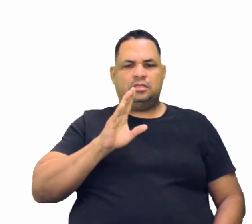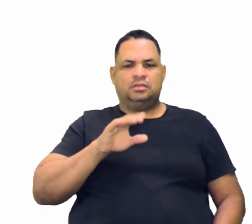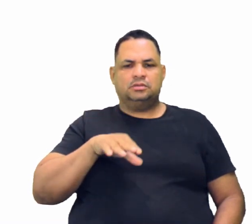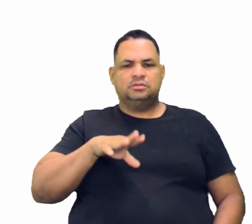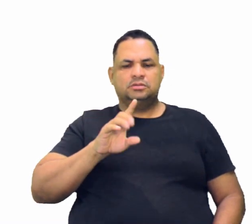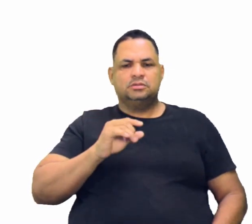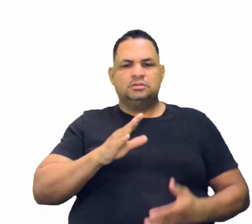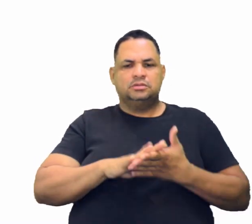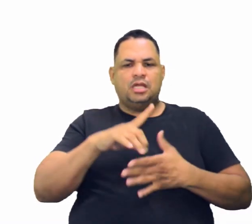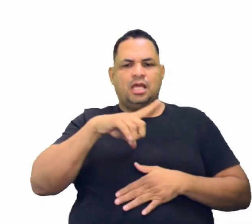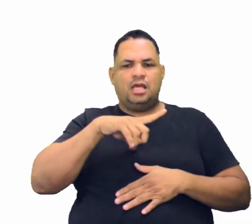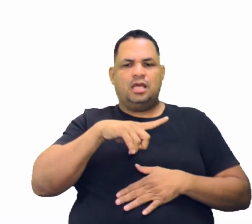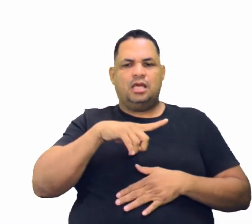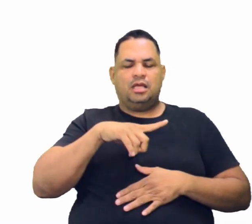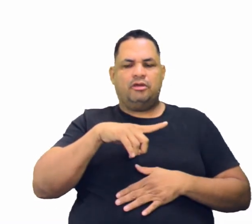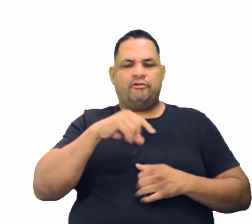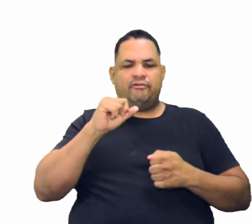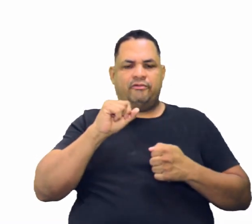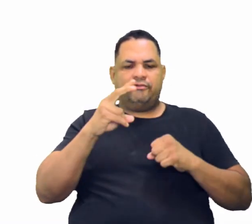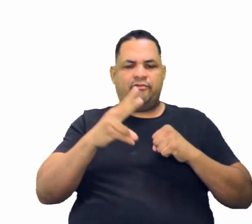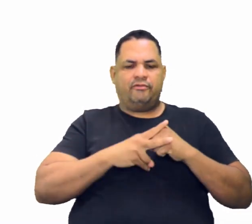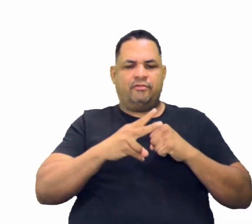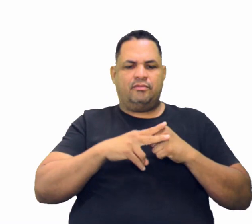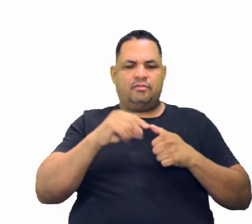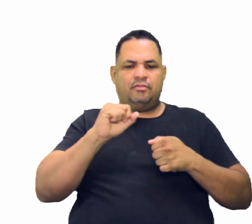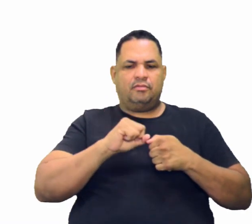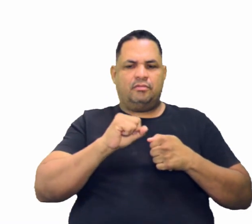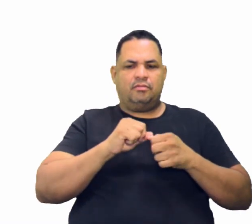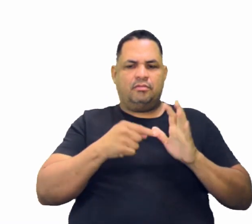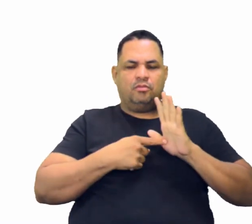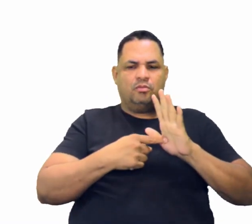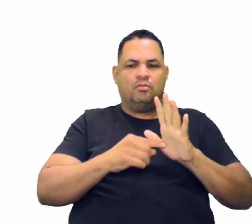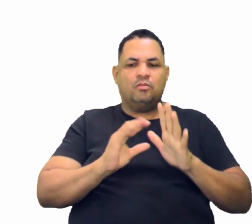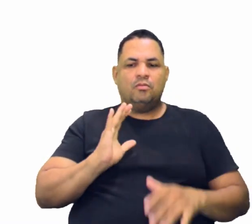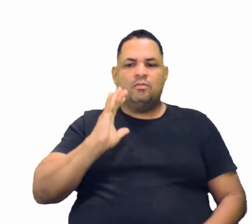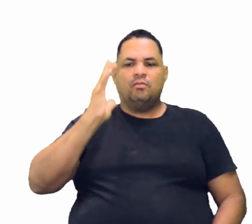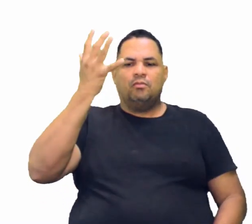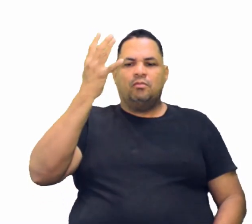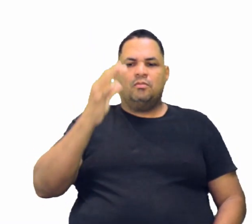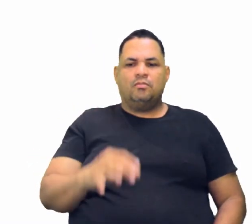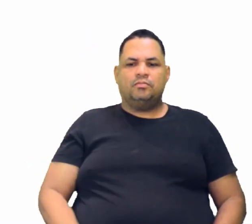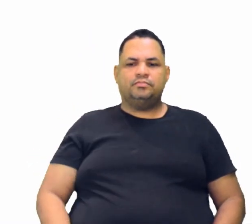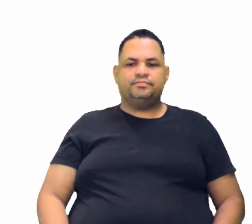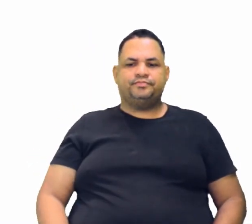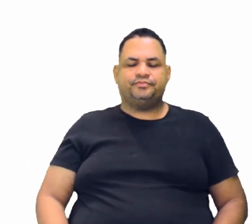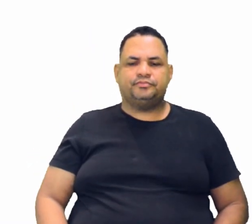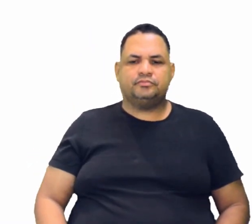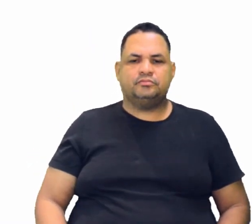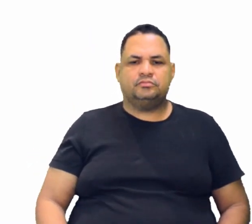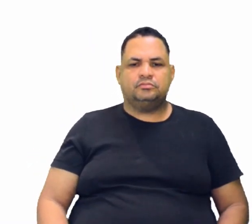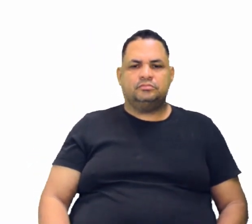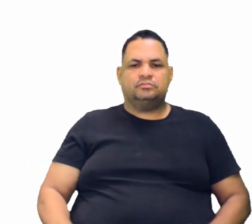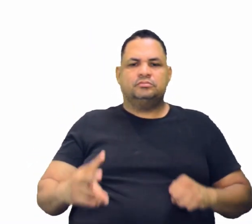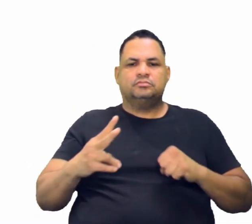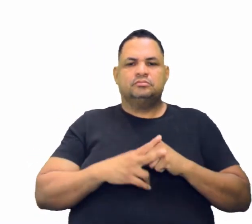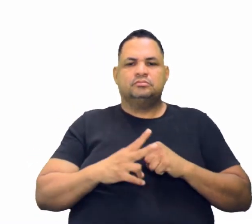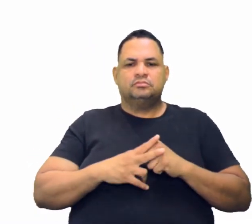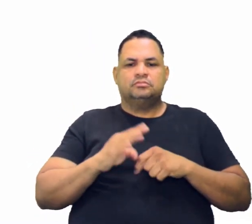eu tô com o verbo fazer indicando o tempo, né? Então, o seu auxiliar vai fazer